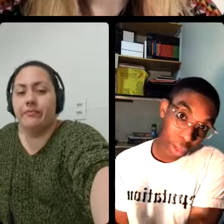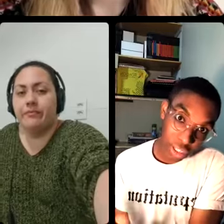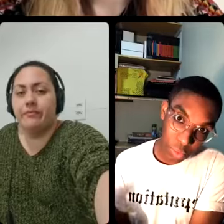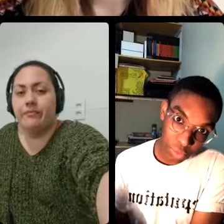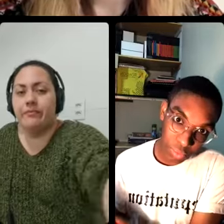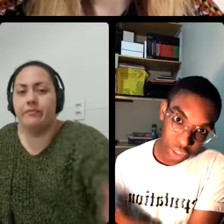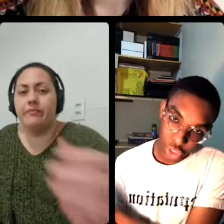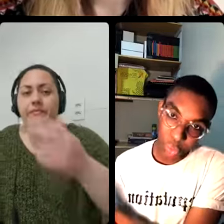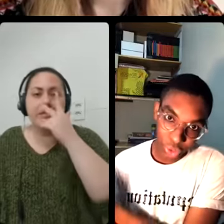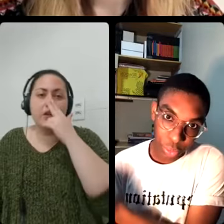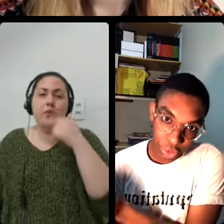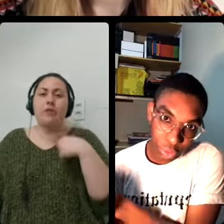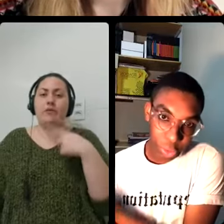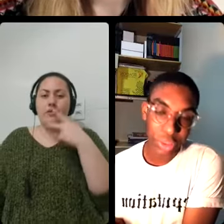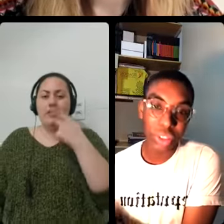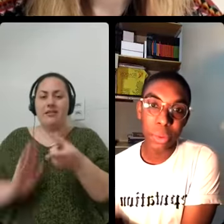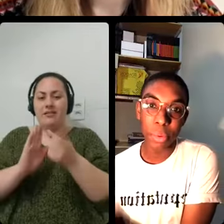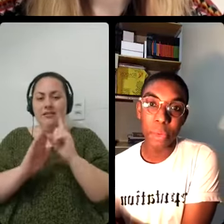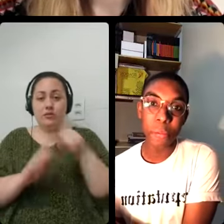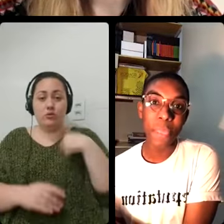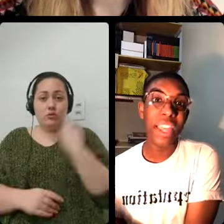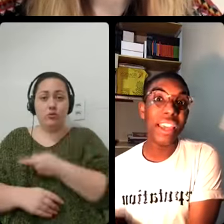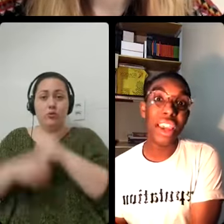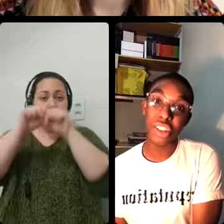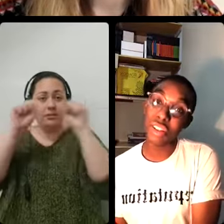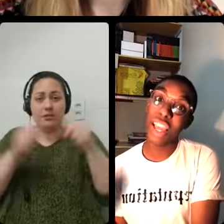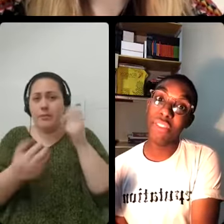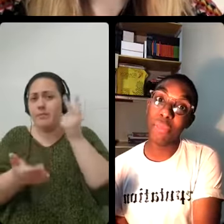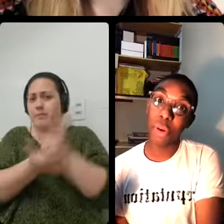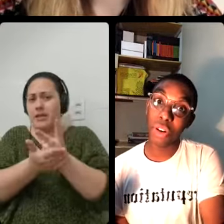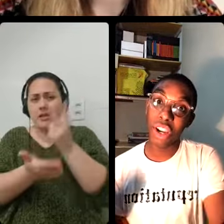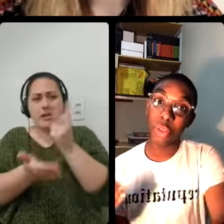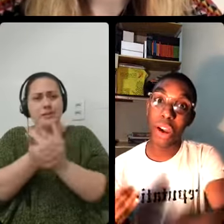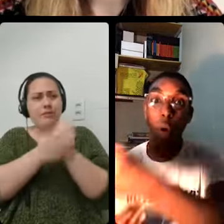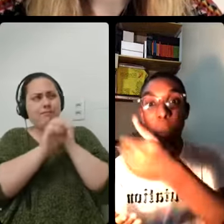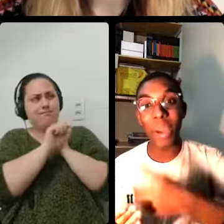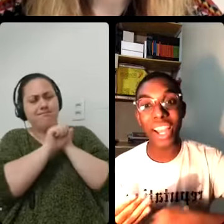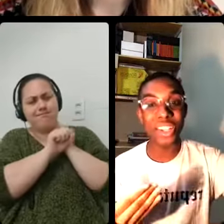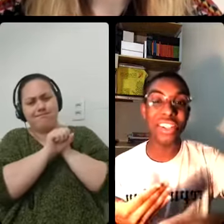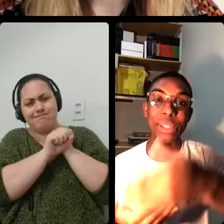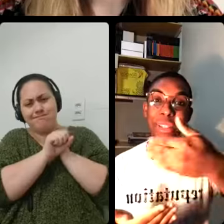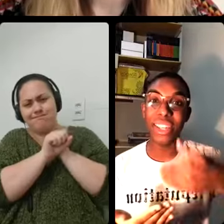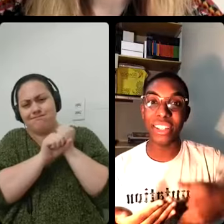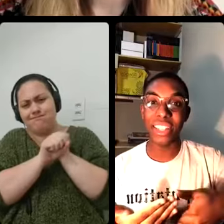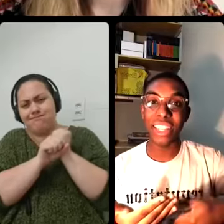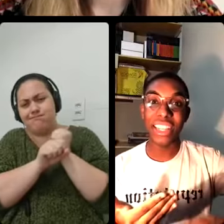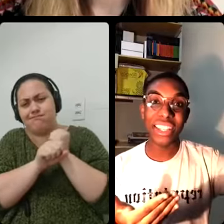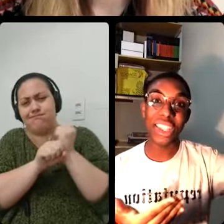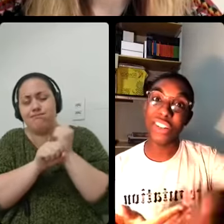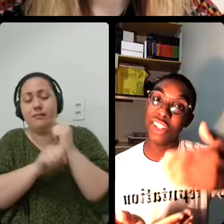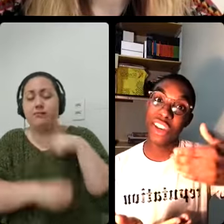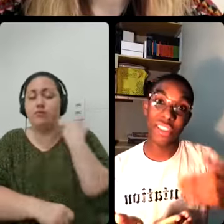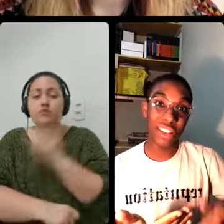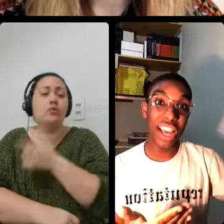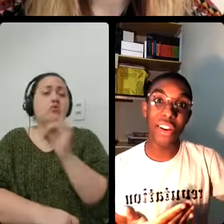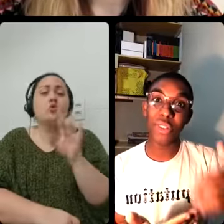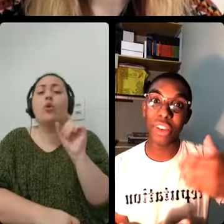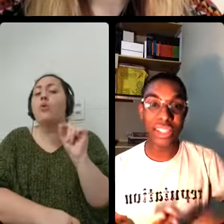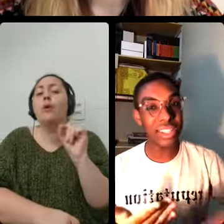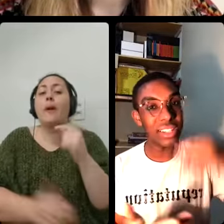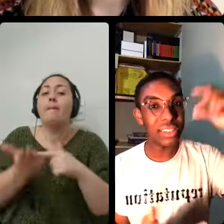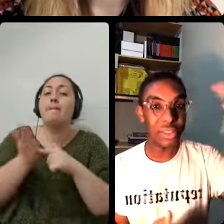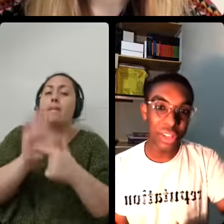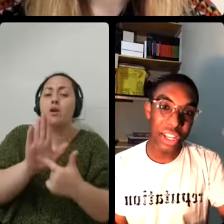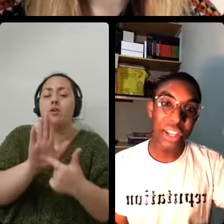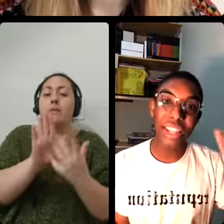vive é o mesmo desde muito, muito, muito tempo. E a gente está Uhum. colocando uma roupagem em cima dele. Então a gente vai fazendo,